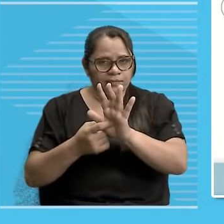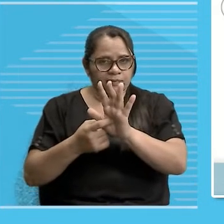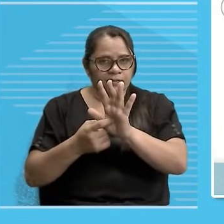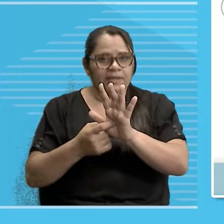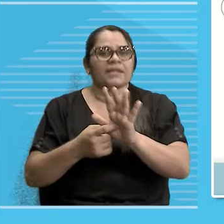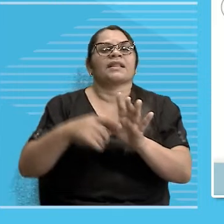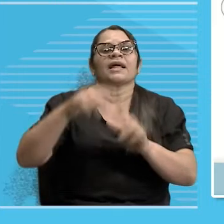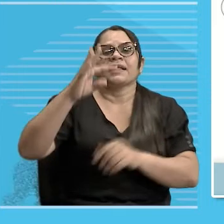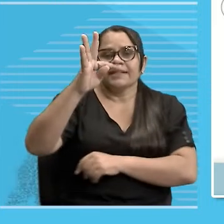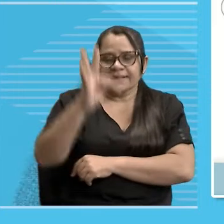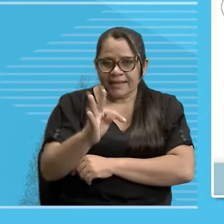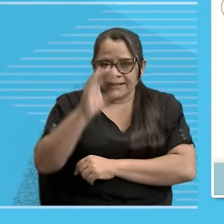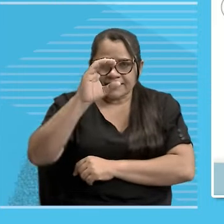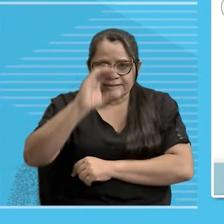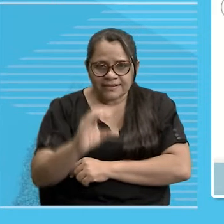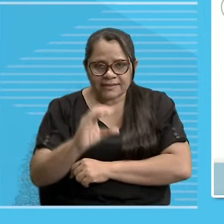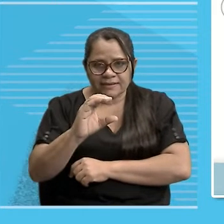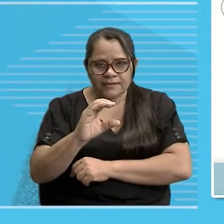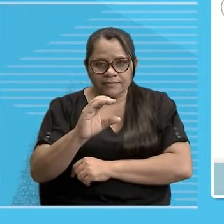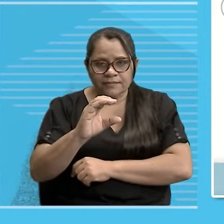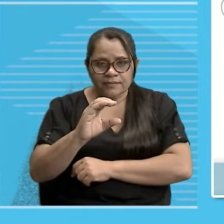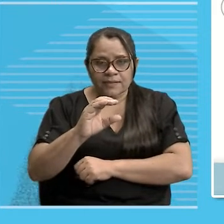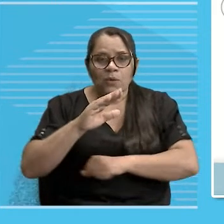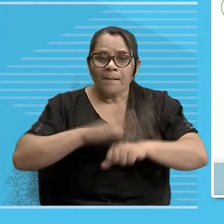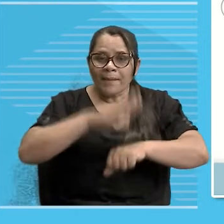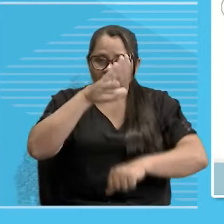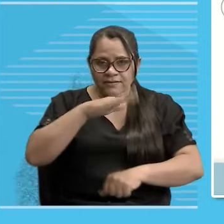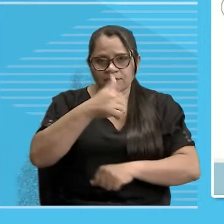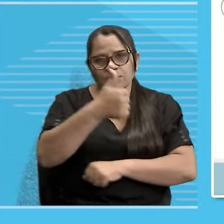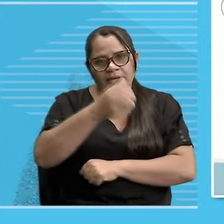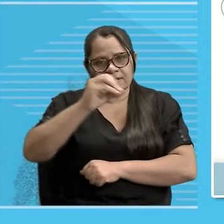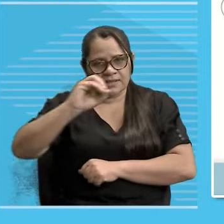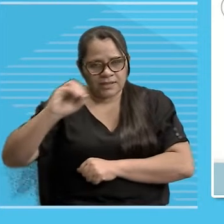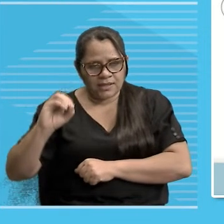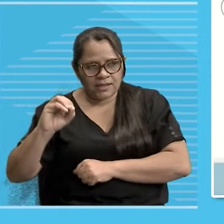máximo em 100